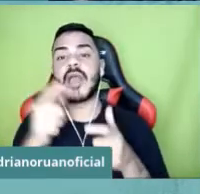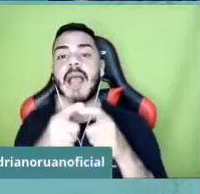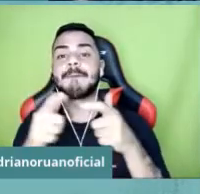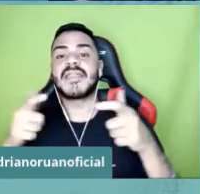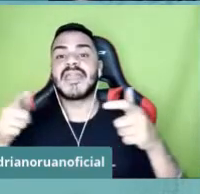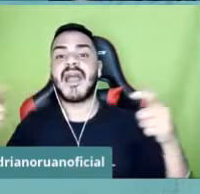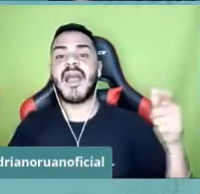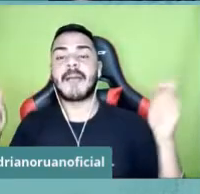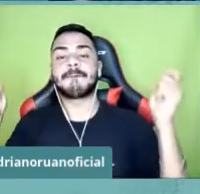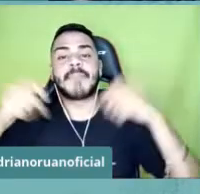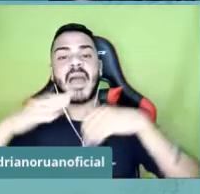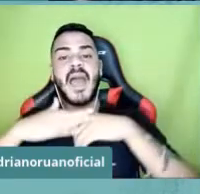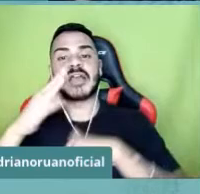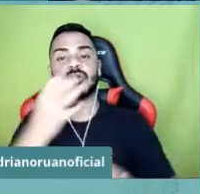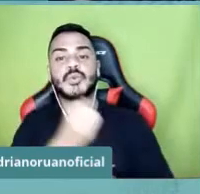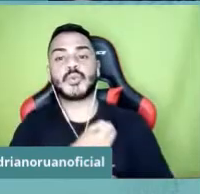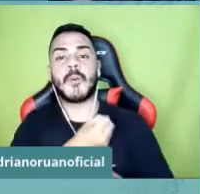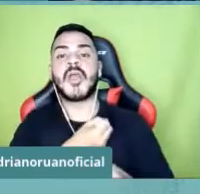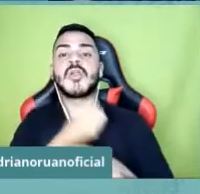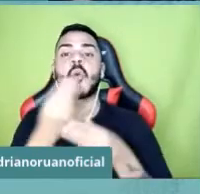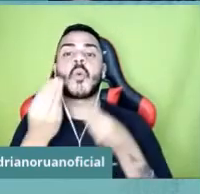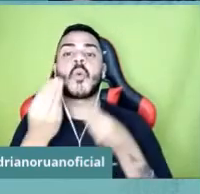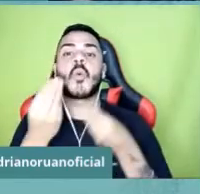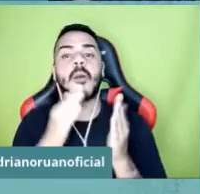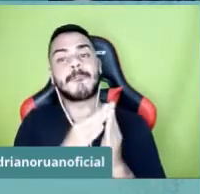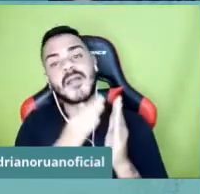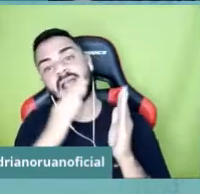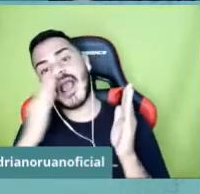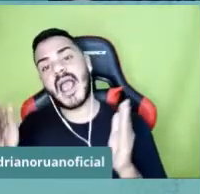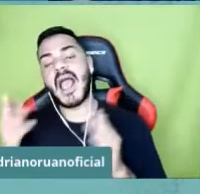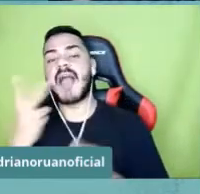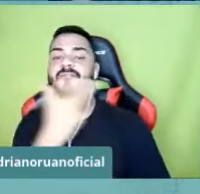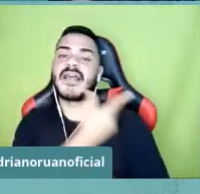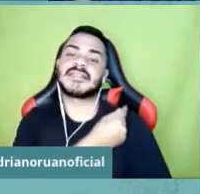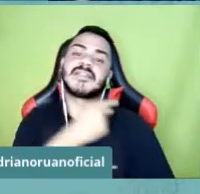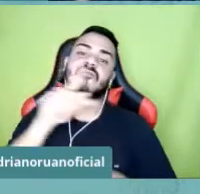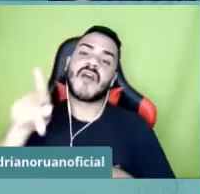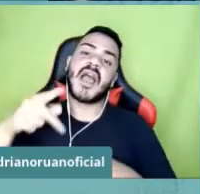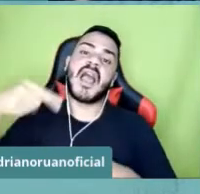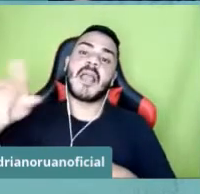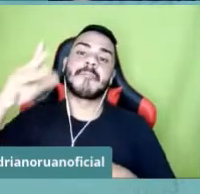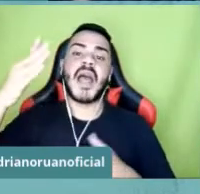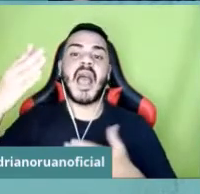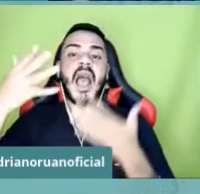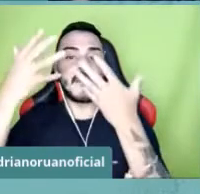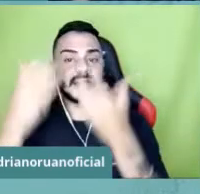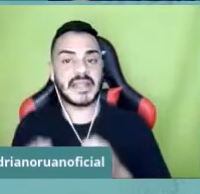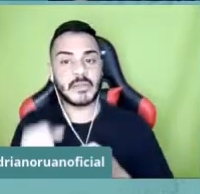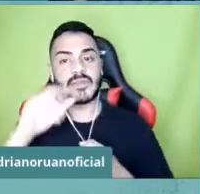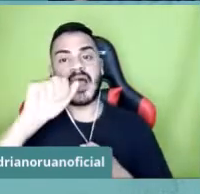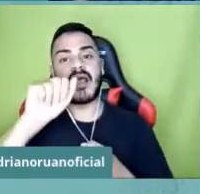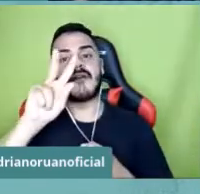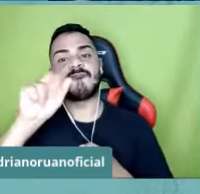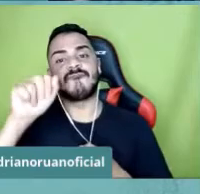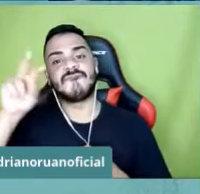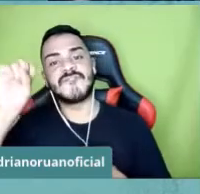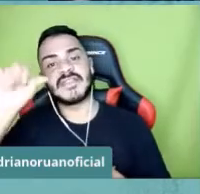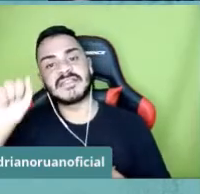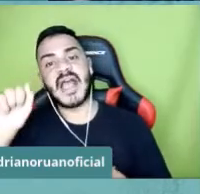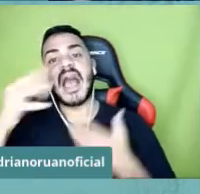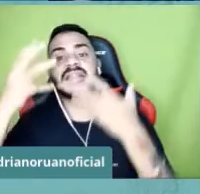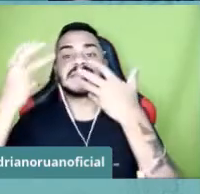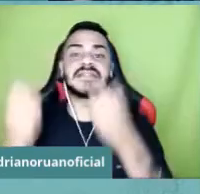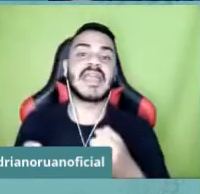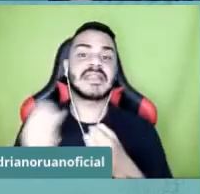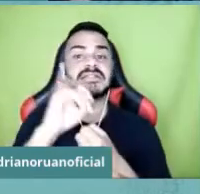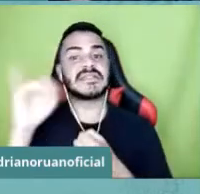o número. A partir daí, essa vacina vai para aprovação da Anvisa. A Anvisa define se essa vacina vai